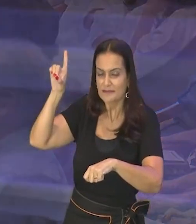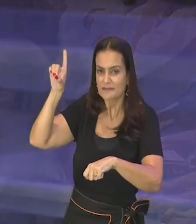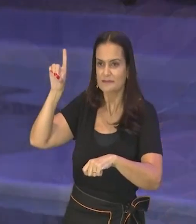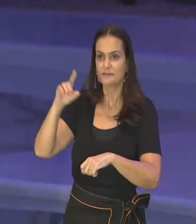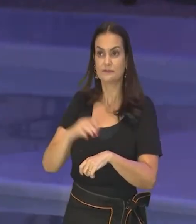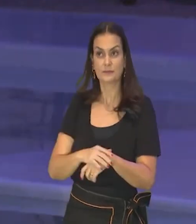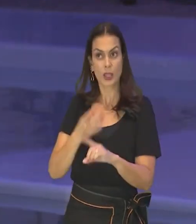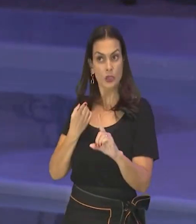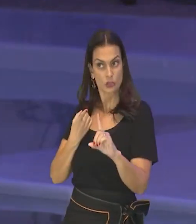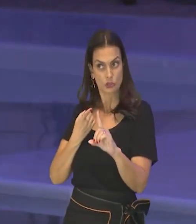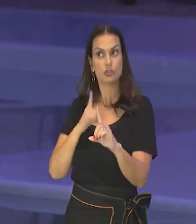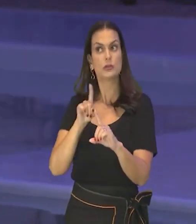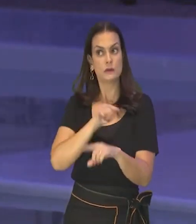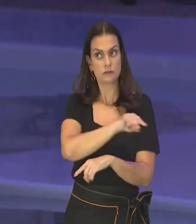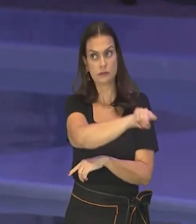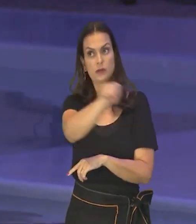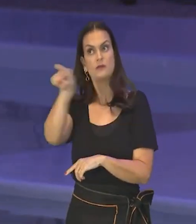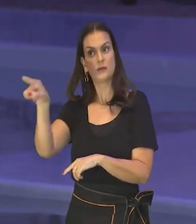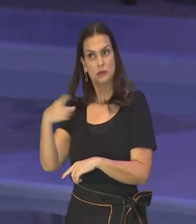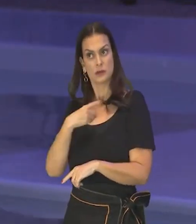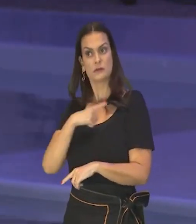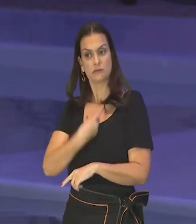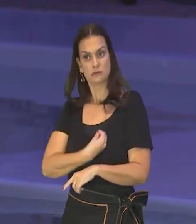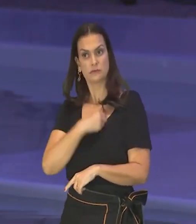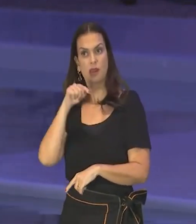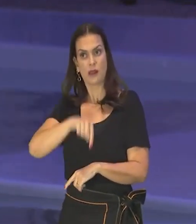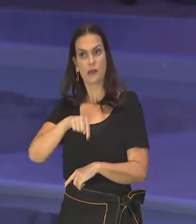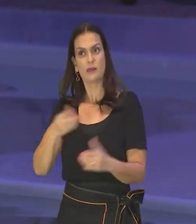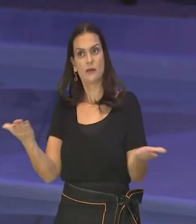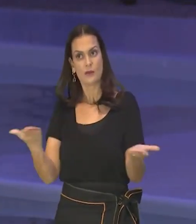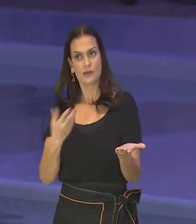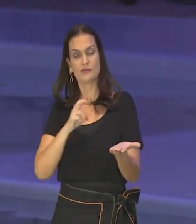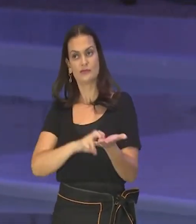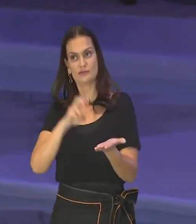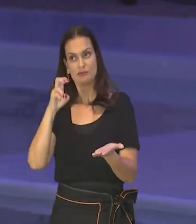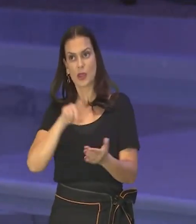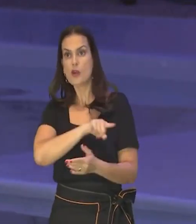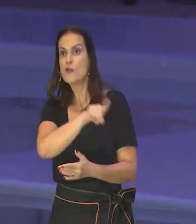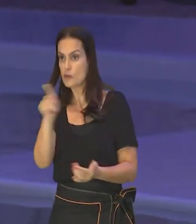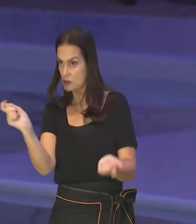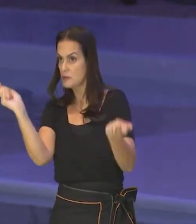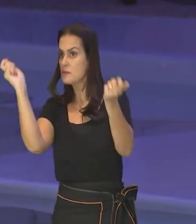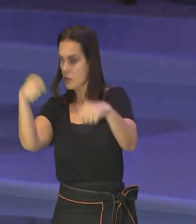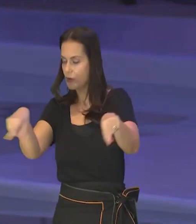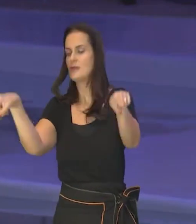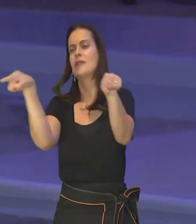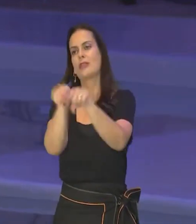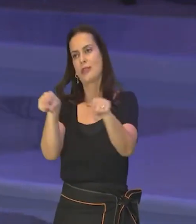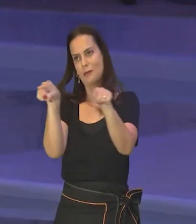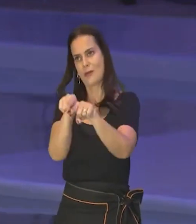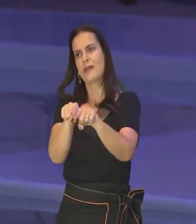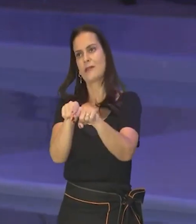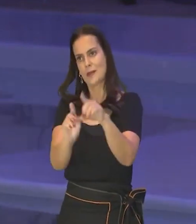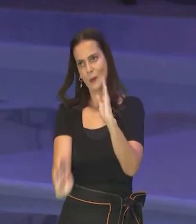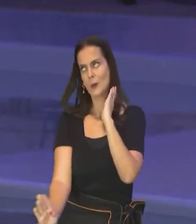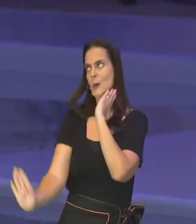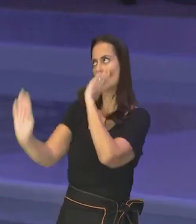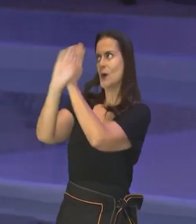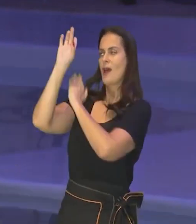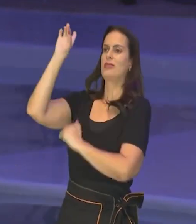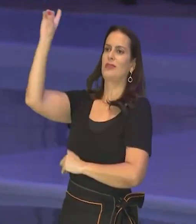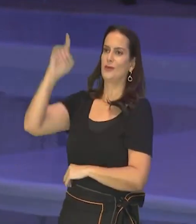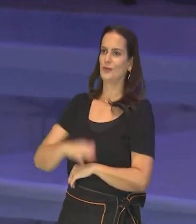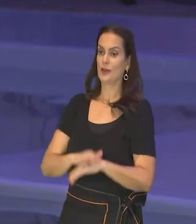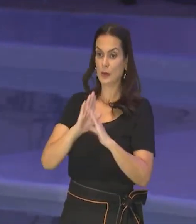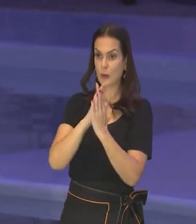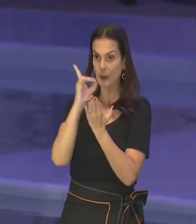É um desafio para você que aqui está nesta manhã. Você também pode se encontrar com Deus. Abra